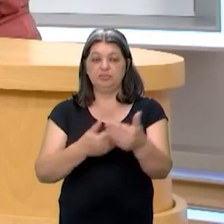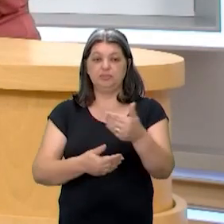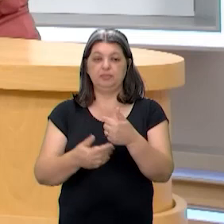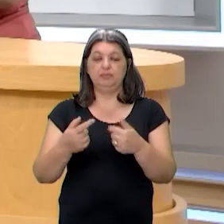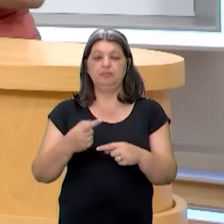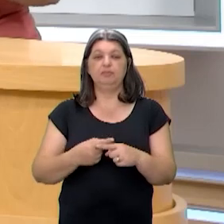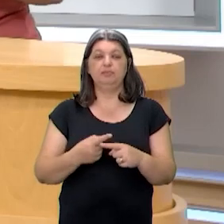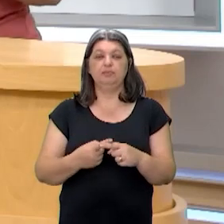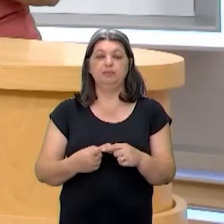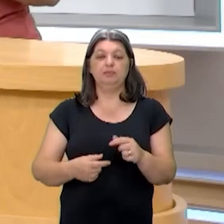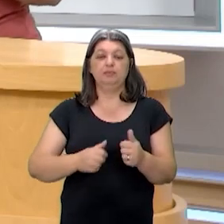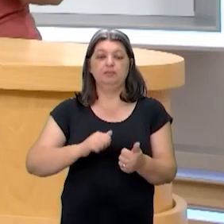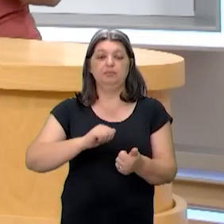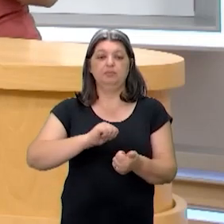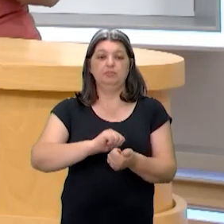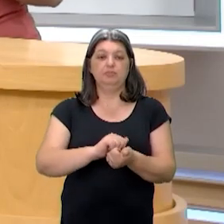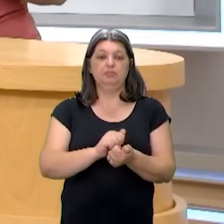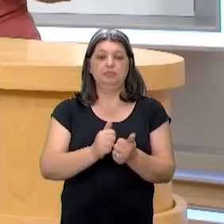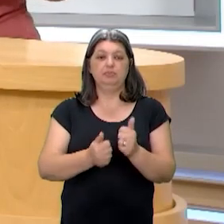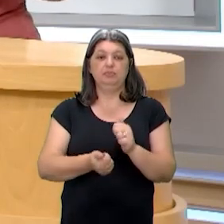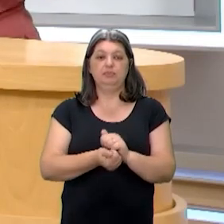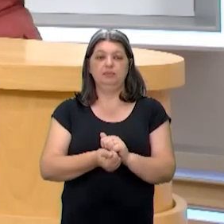da